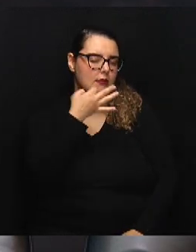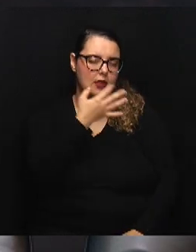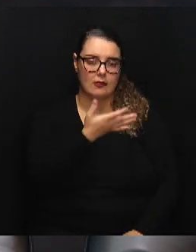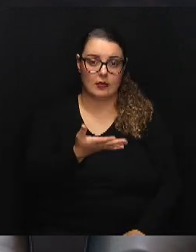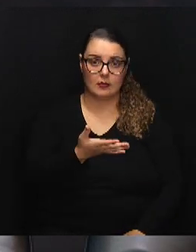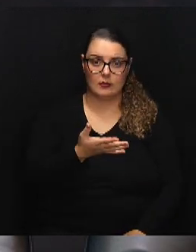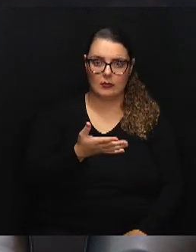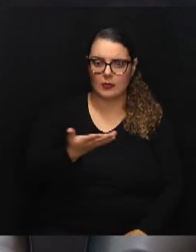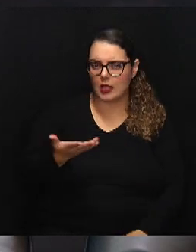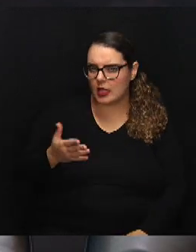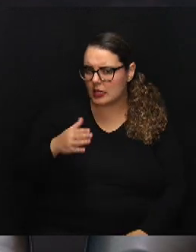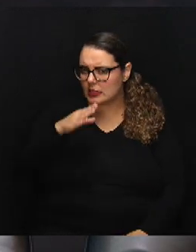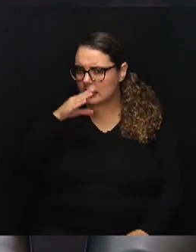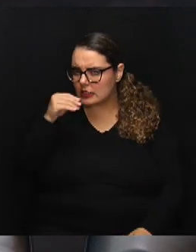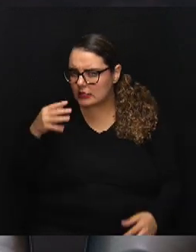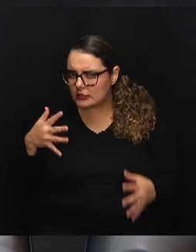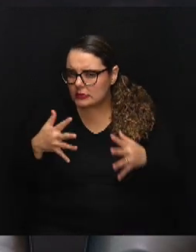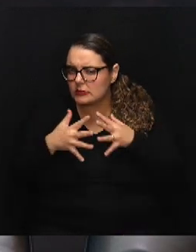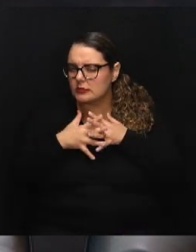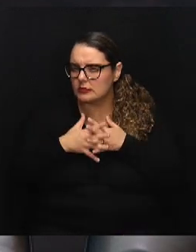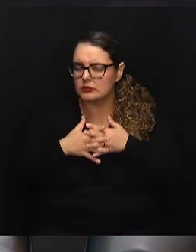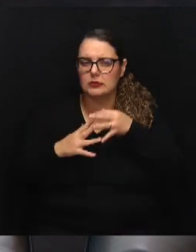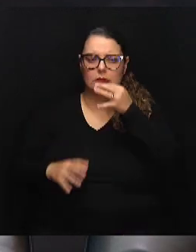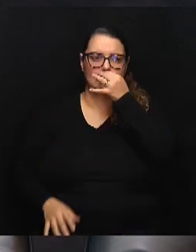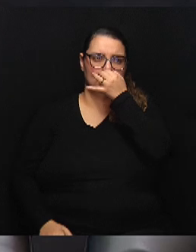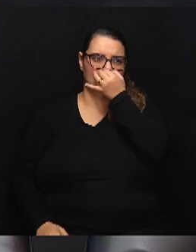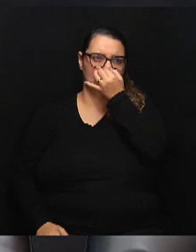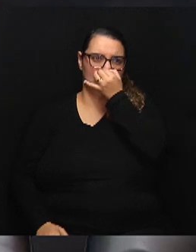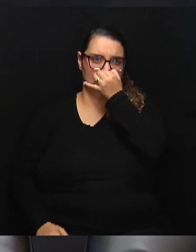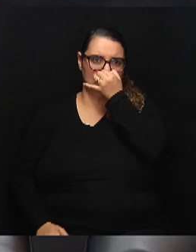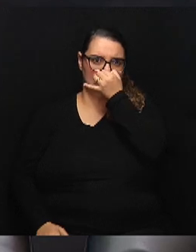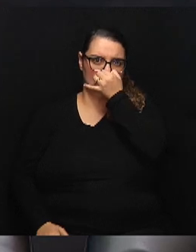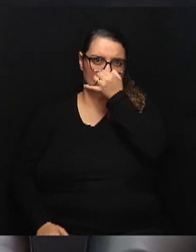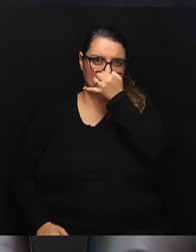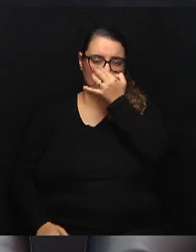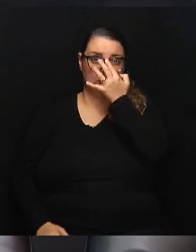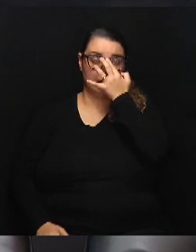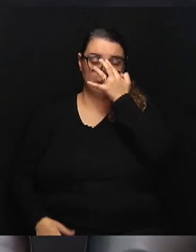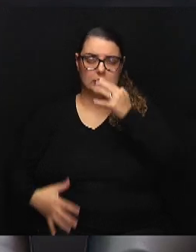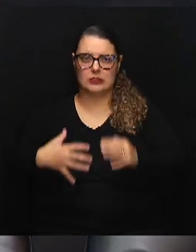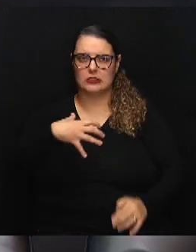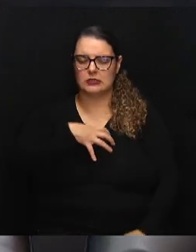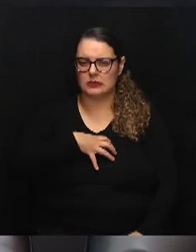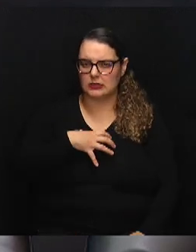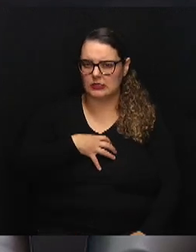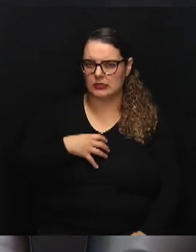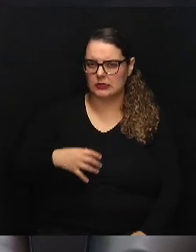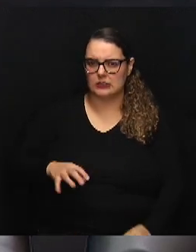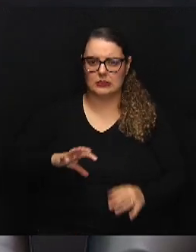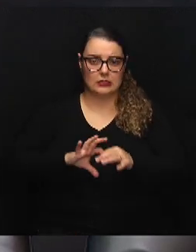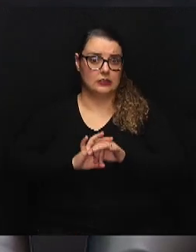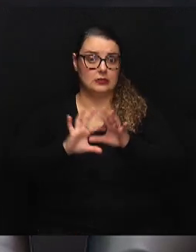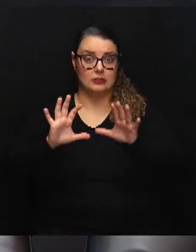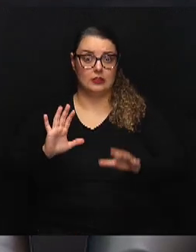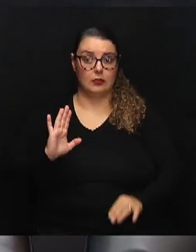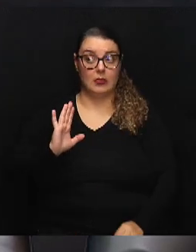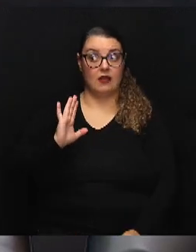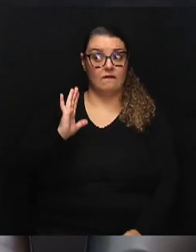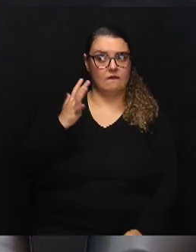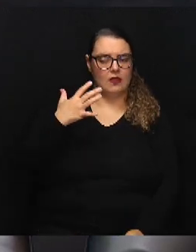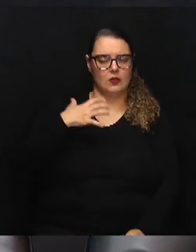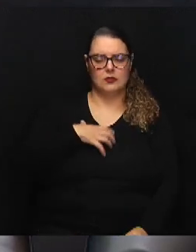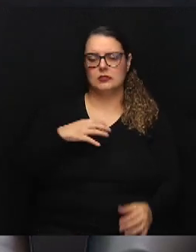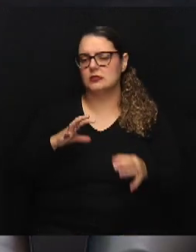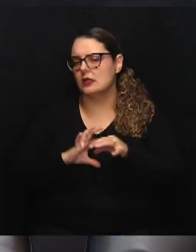começa a ficar muito confuso, né? Chega um momento que essa sensação de liberdade, ela começa a ser uma falsa sensação de liberdade,